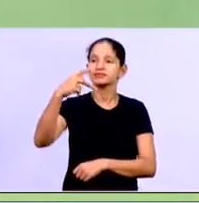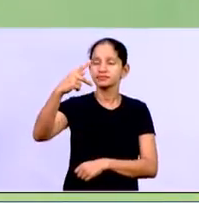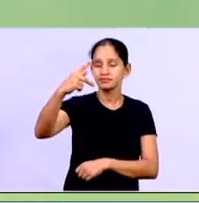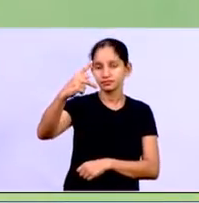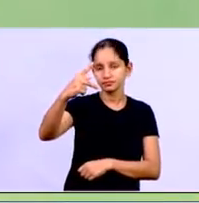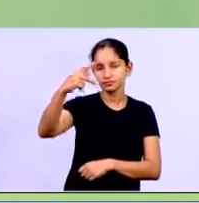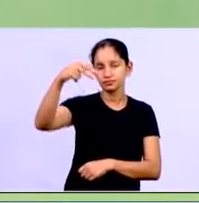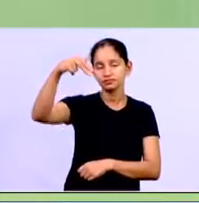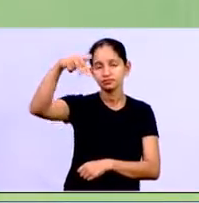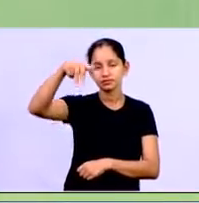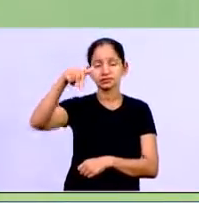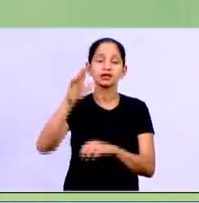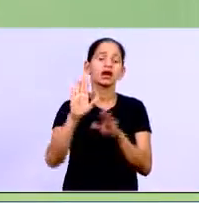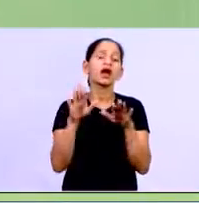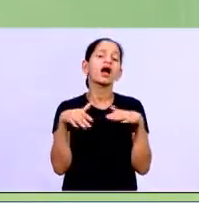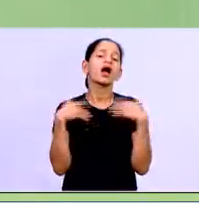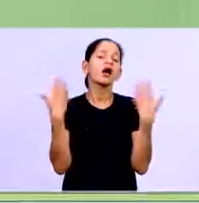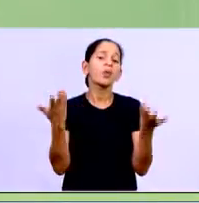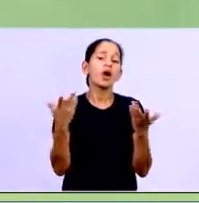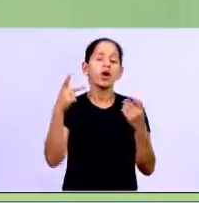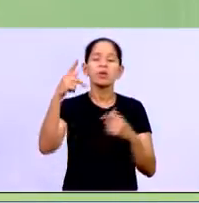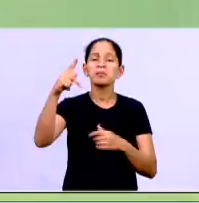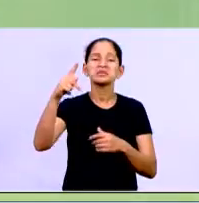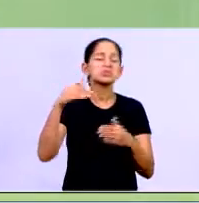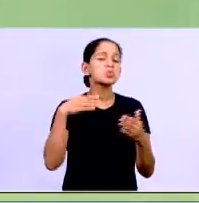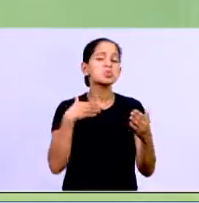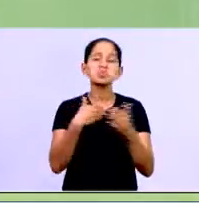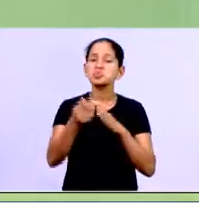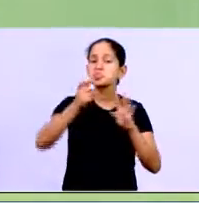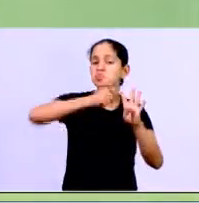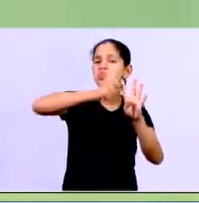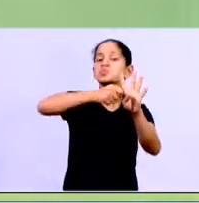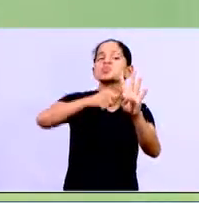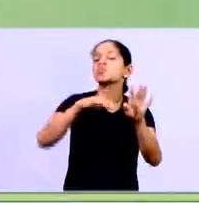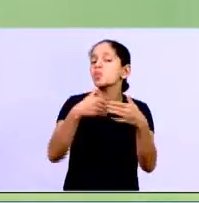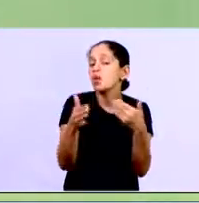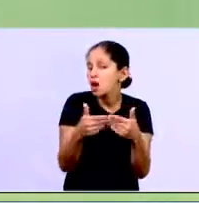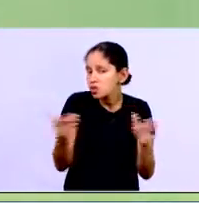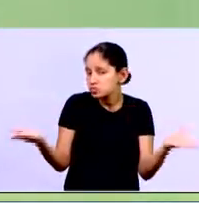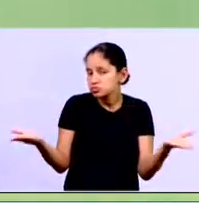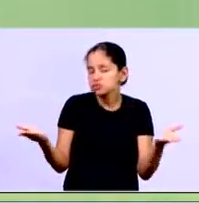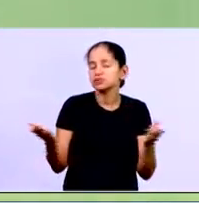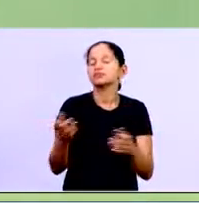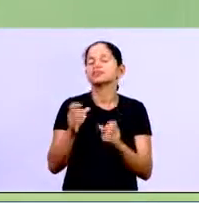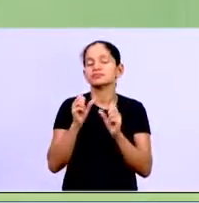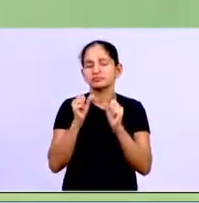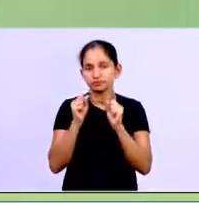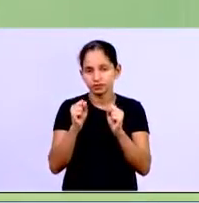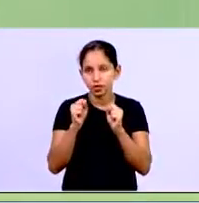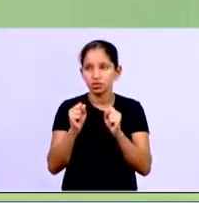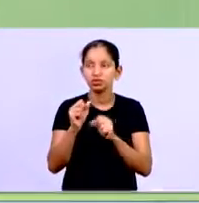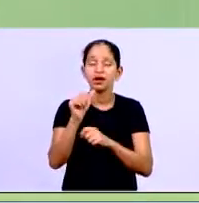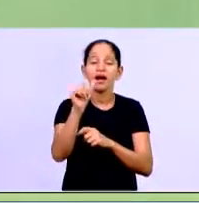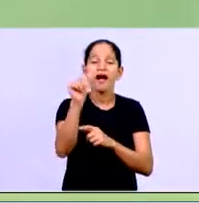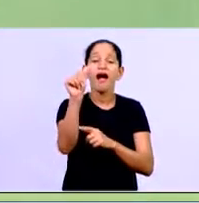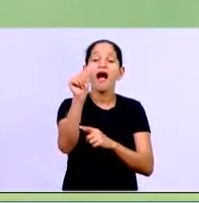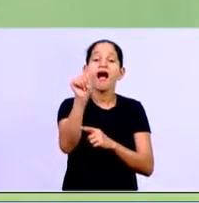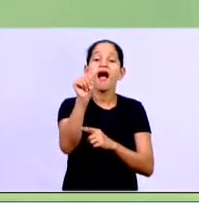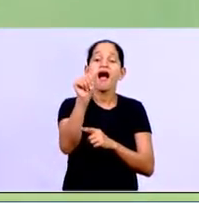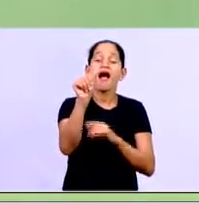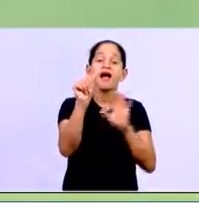seja, prestação enésima ou prestação qualquer, ok? Vai ser dado por quem? A, você já sabe que o A é o que?